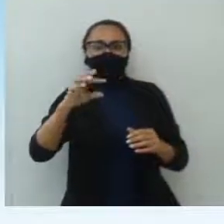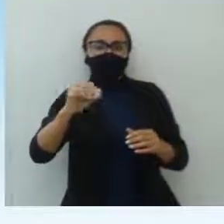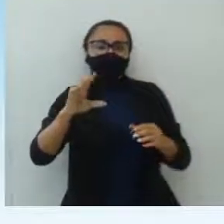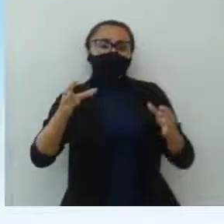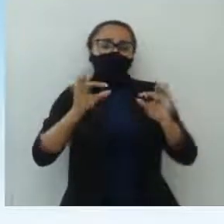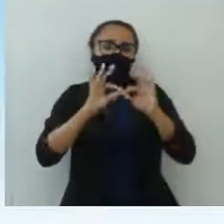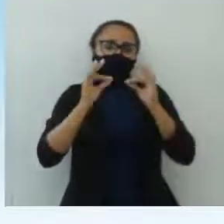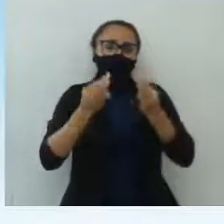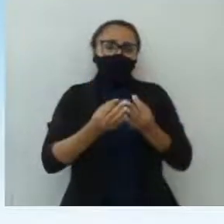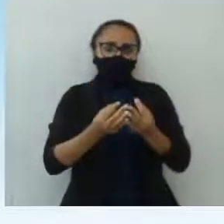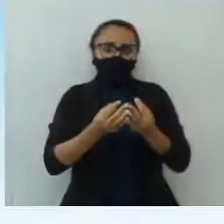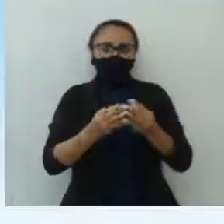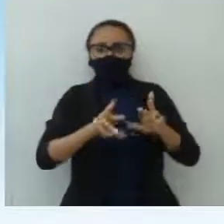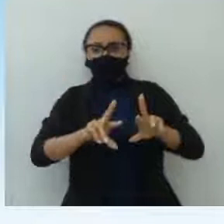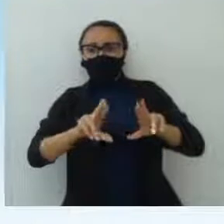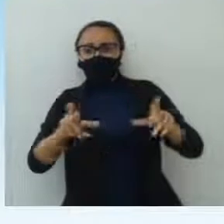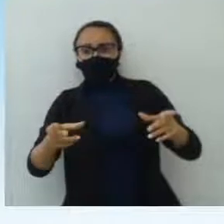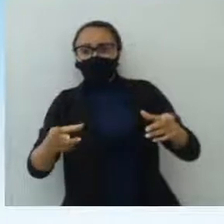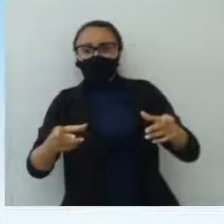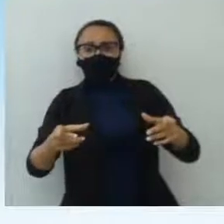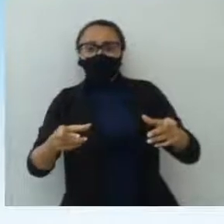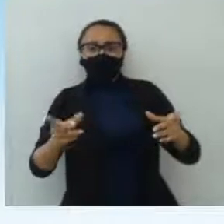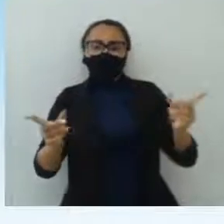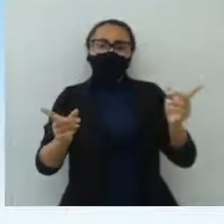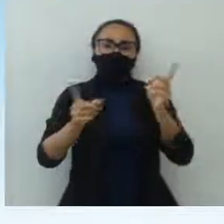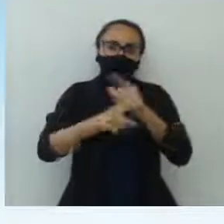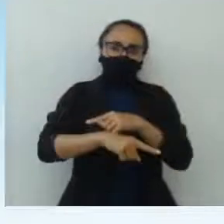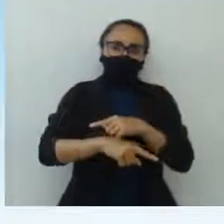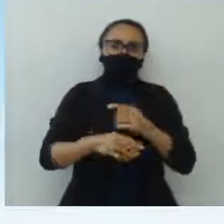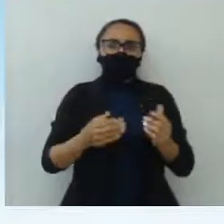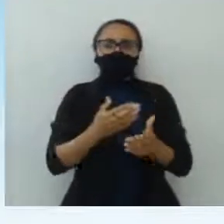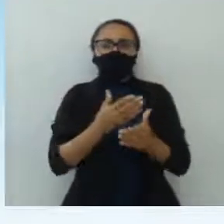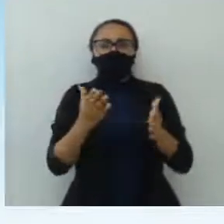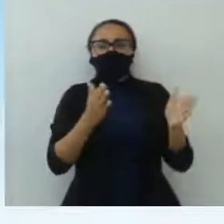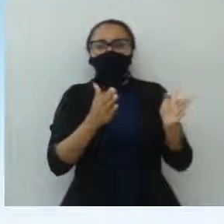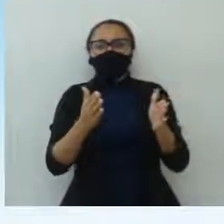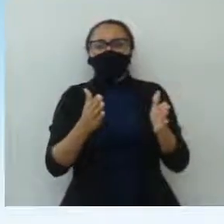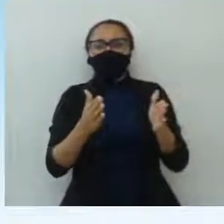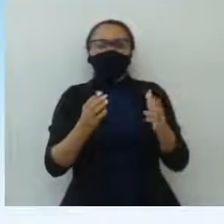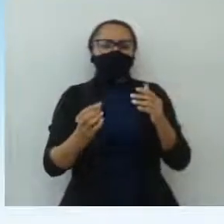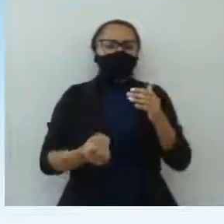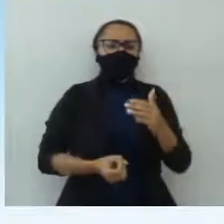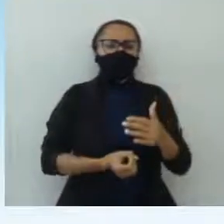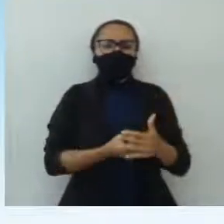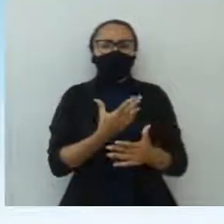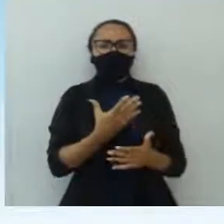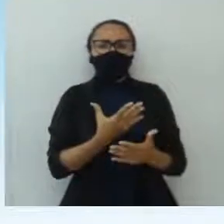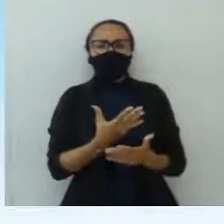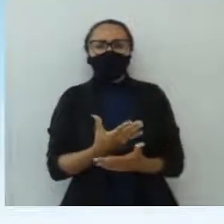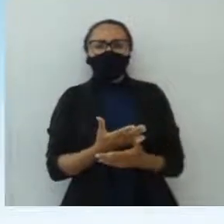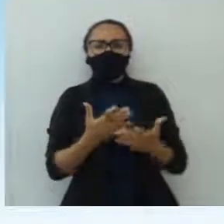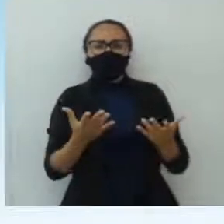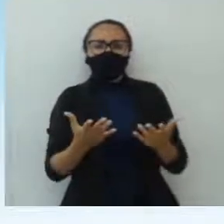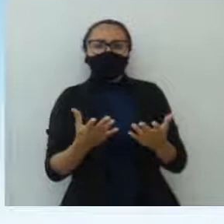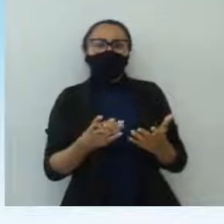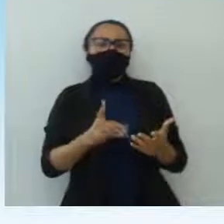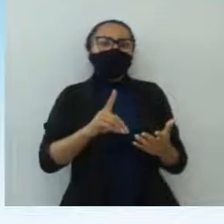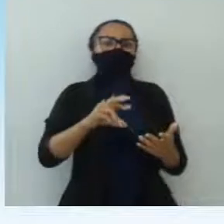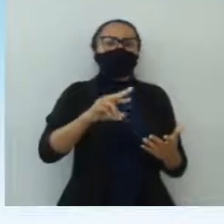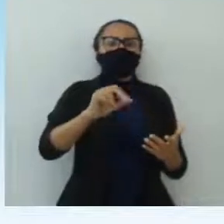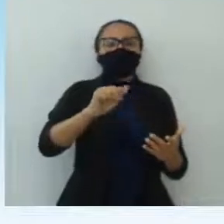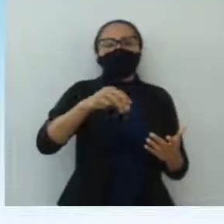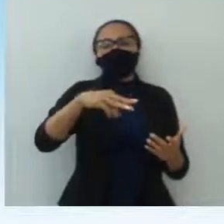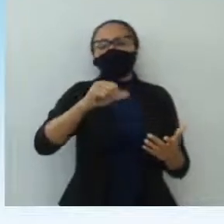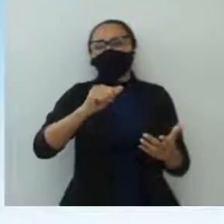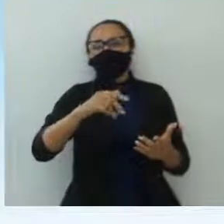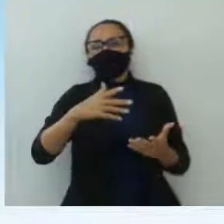famílias opostas. Qual é o conflito de Romeu e Julieta? O momento em que surge essas peripécias da ação dramática. Então, voltando para o